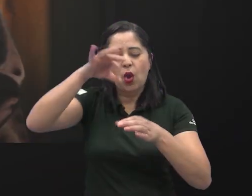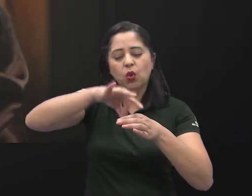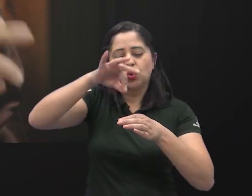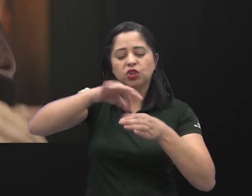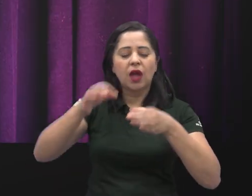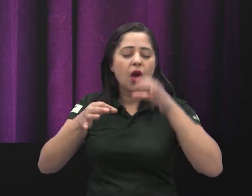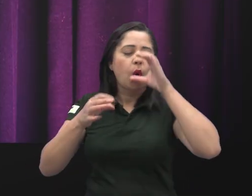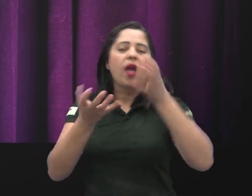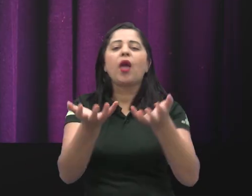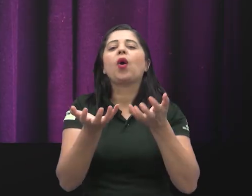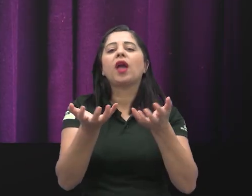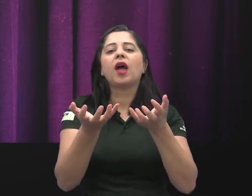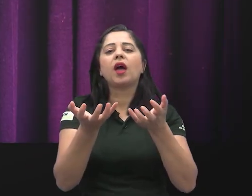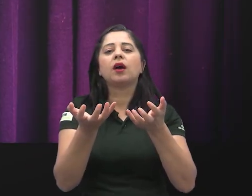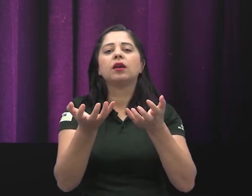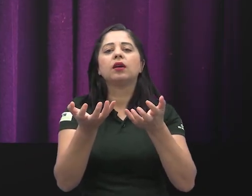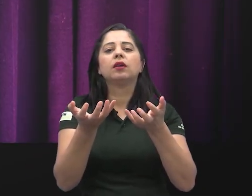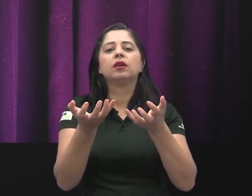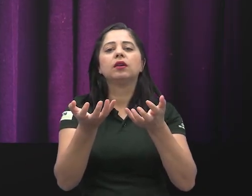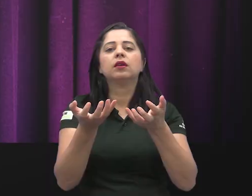Me traz um chá.